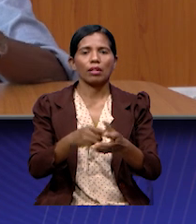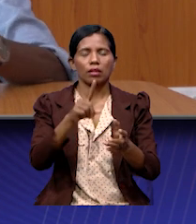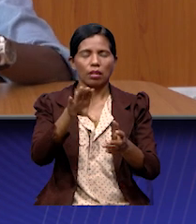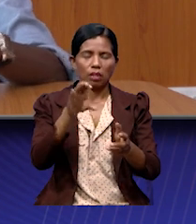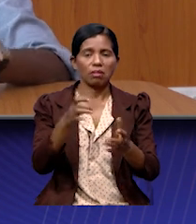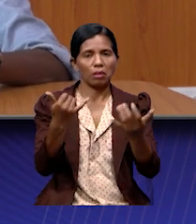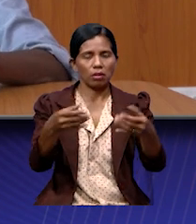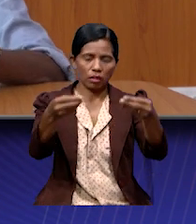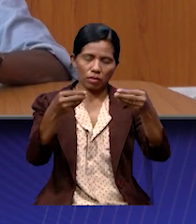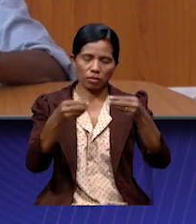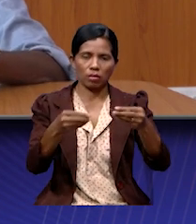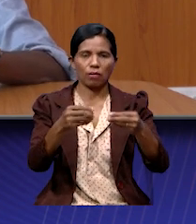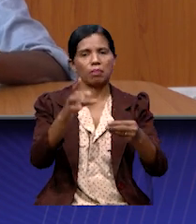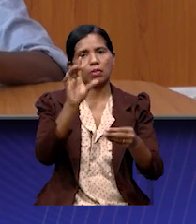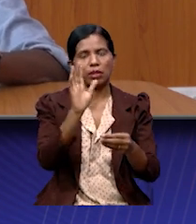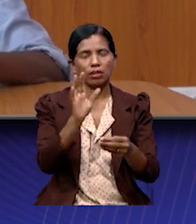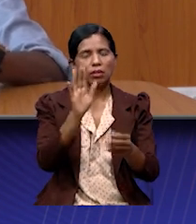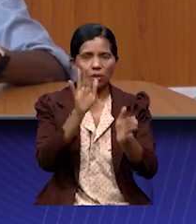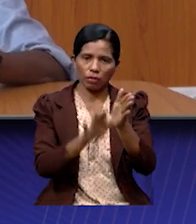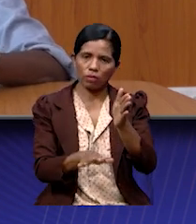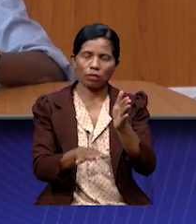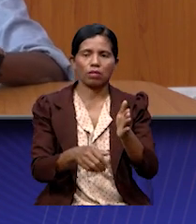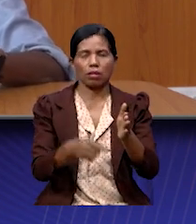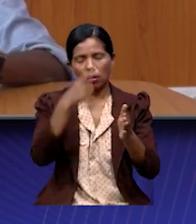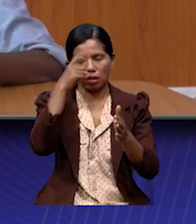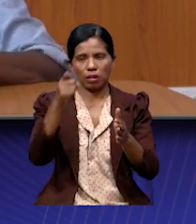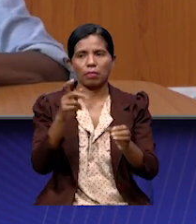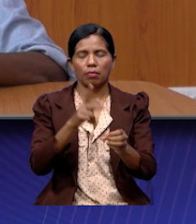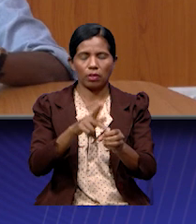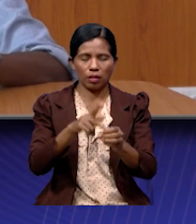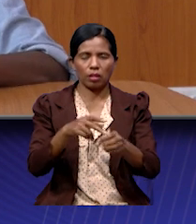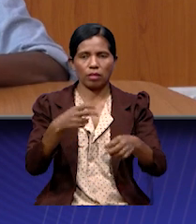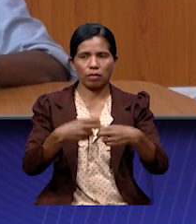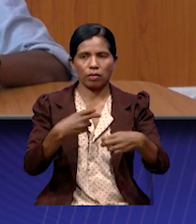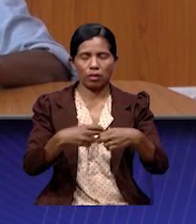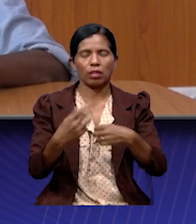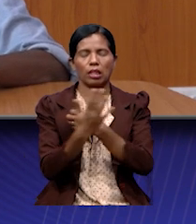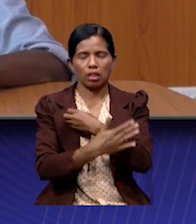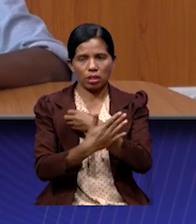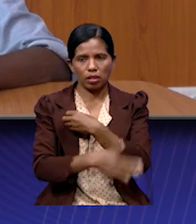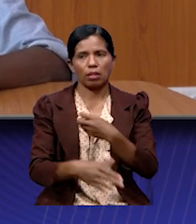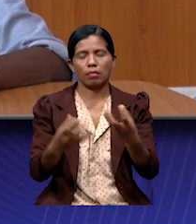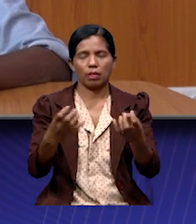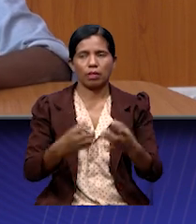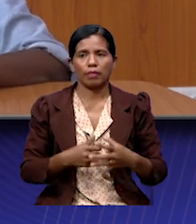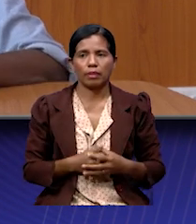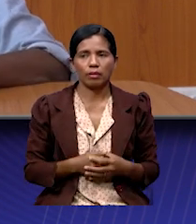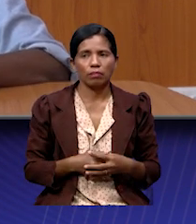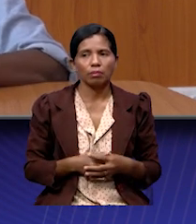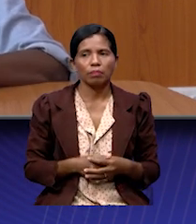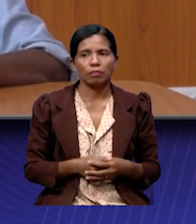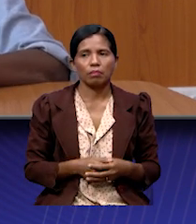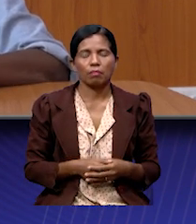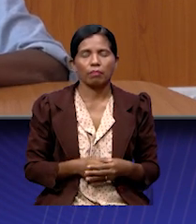a antecipa be se a mina ne susaria na ser ia mundo tambah